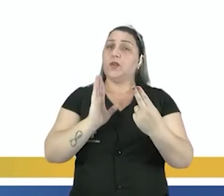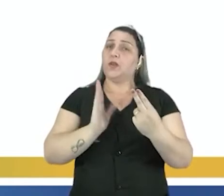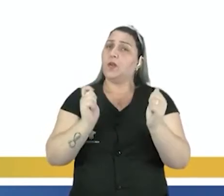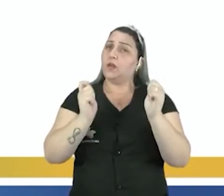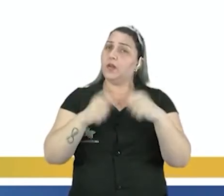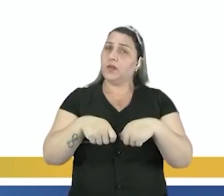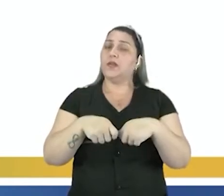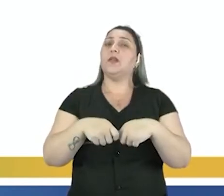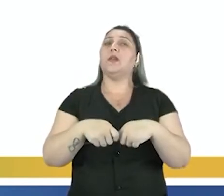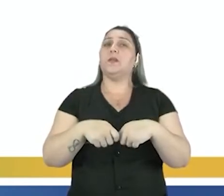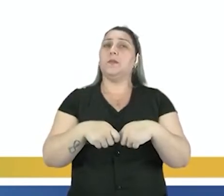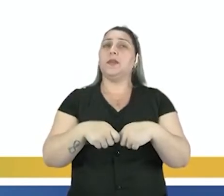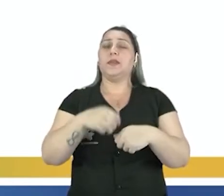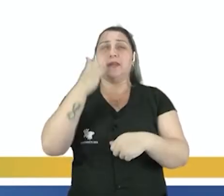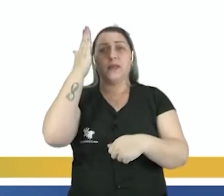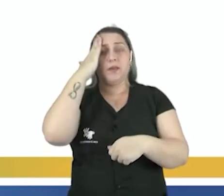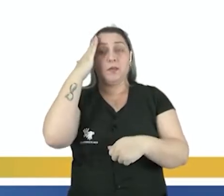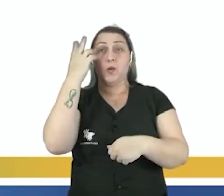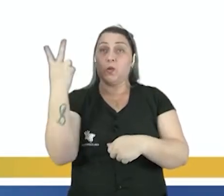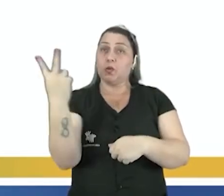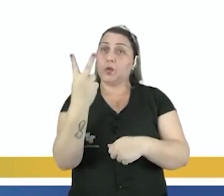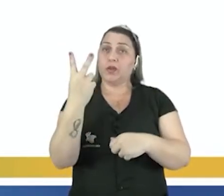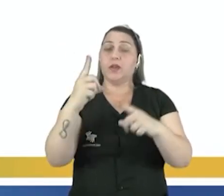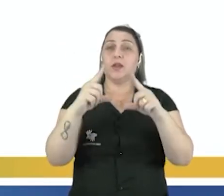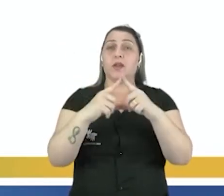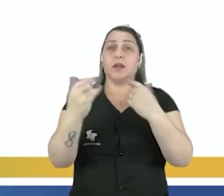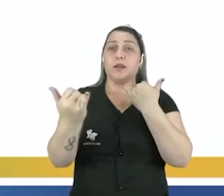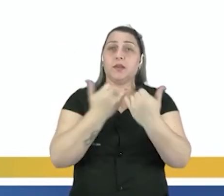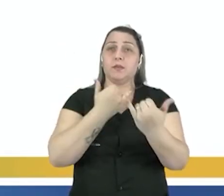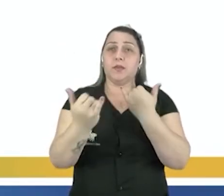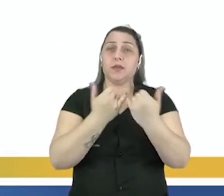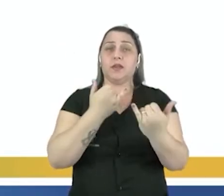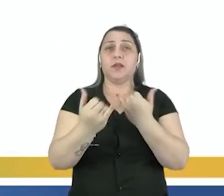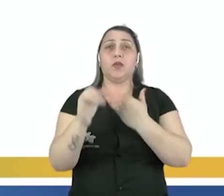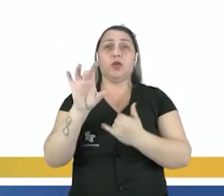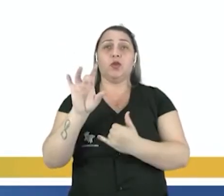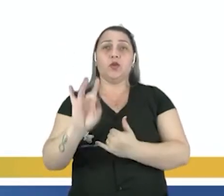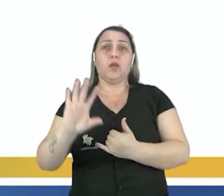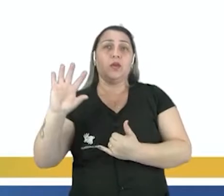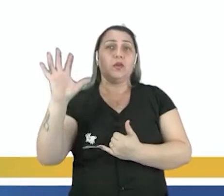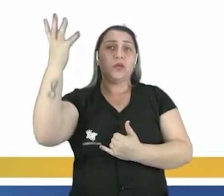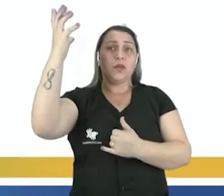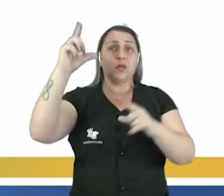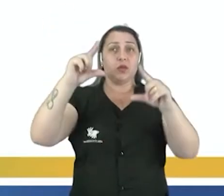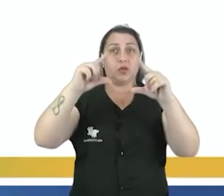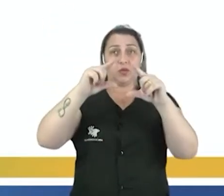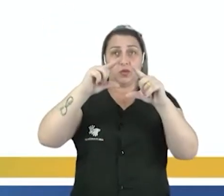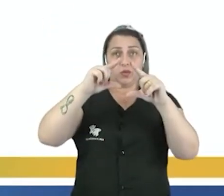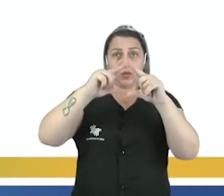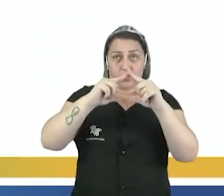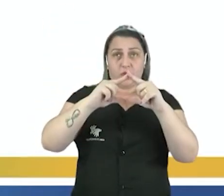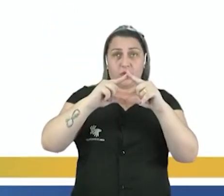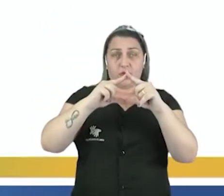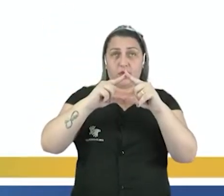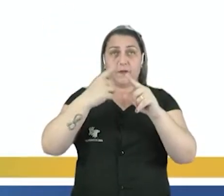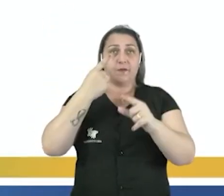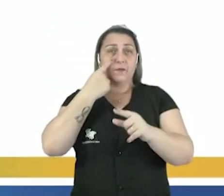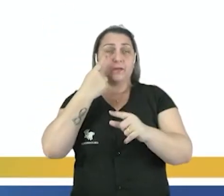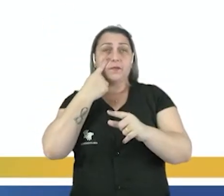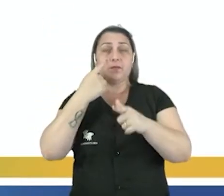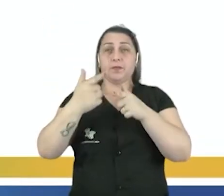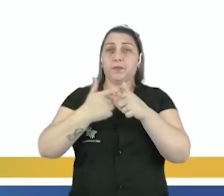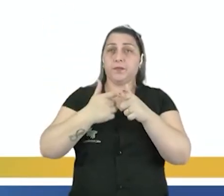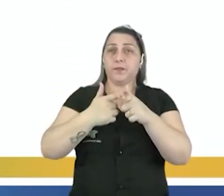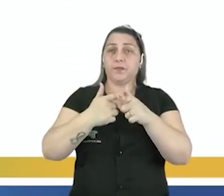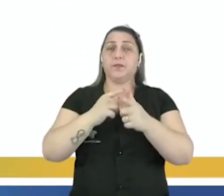condição suficiente para eu afirmar que os dois triângulos são semelhantes. Isso só acontece nos triângulos, tá, gente? Então repare nesse